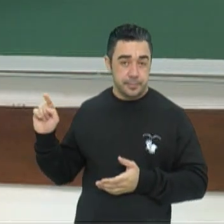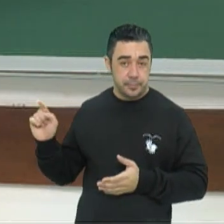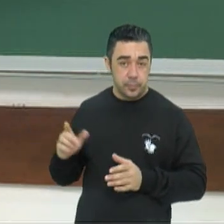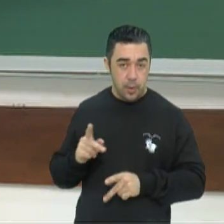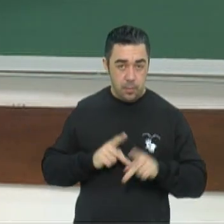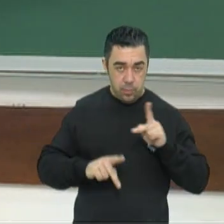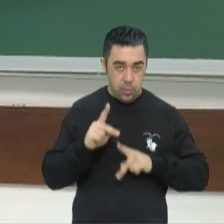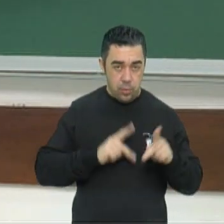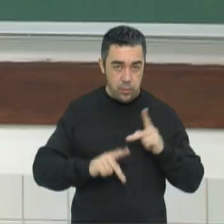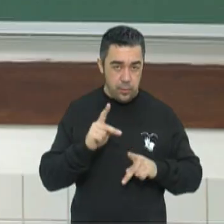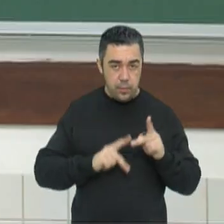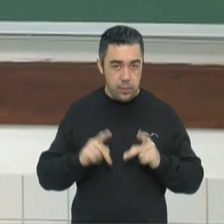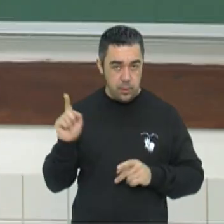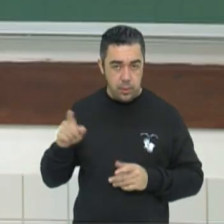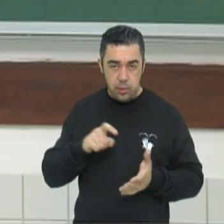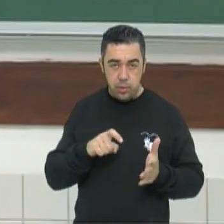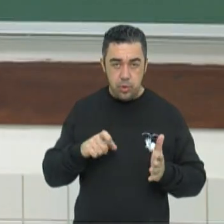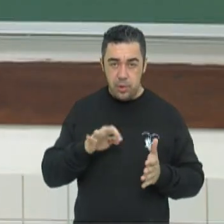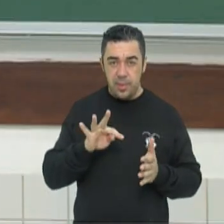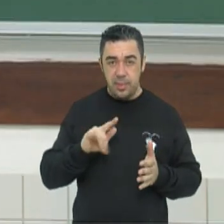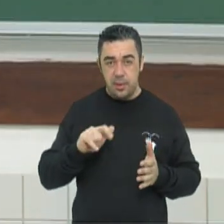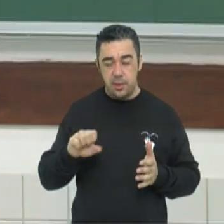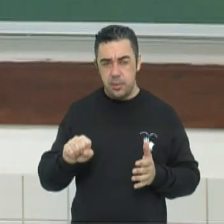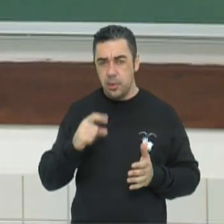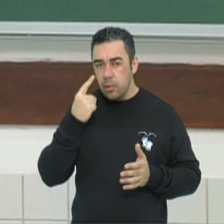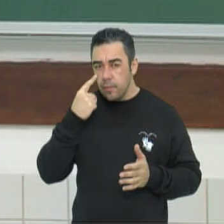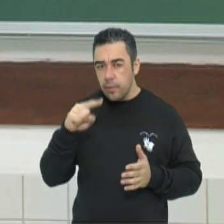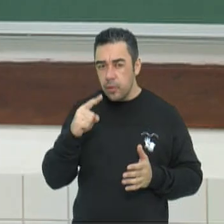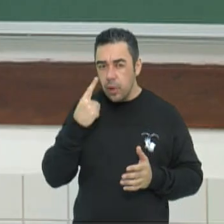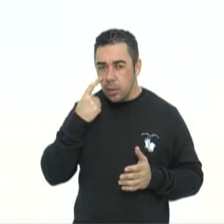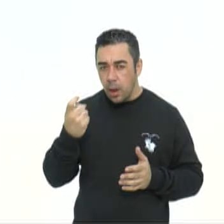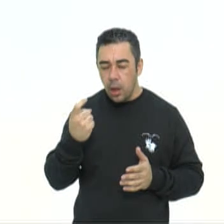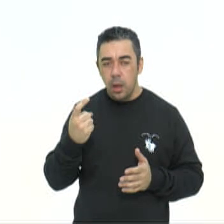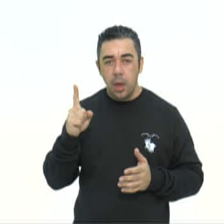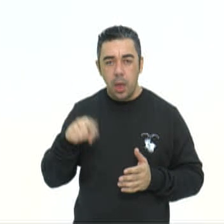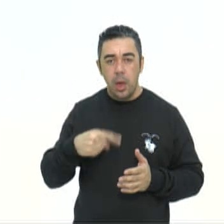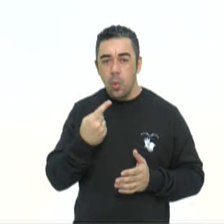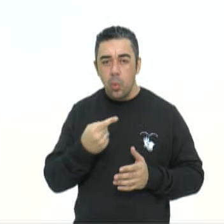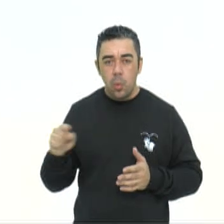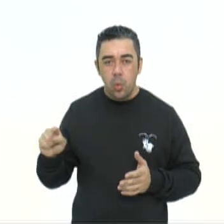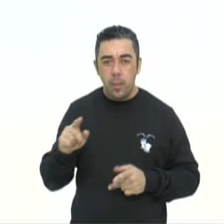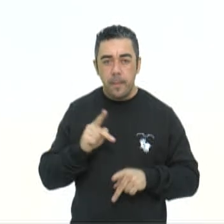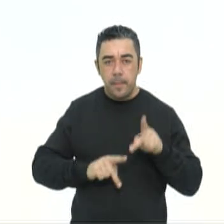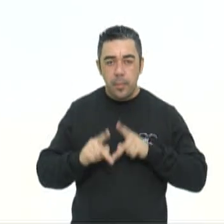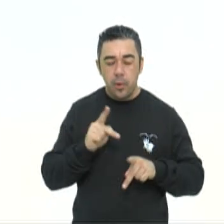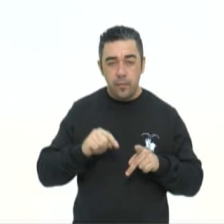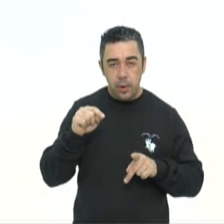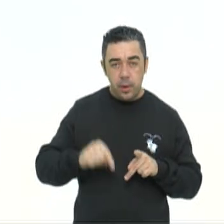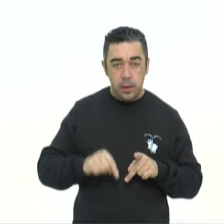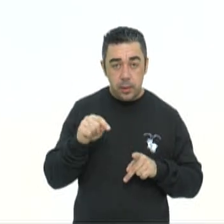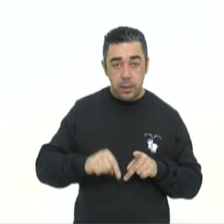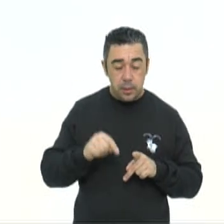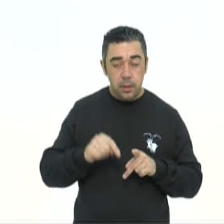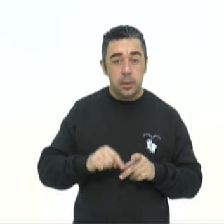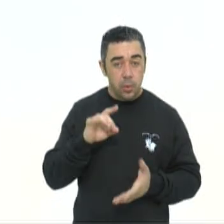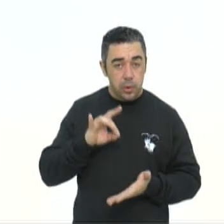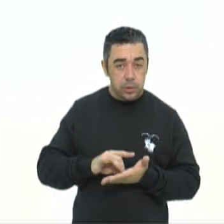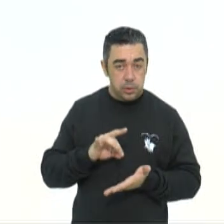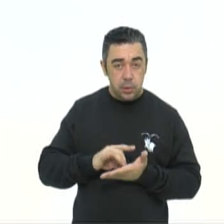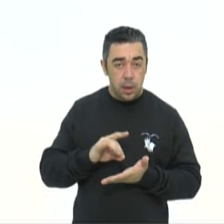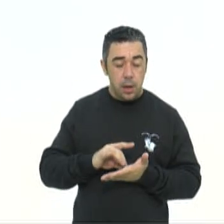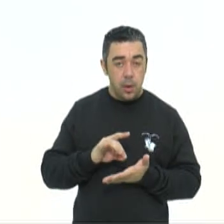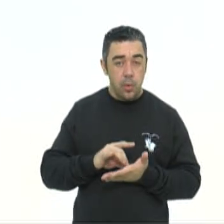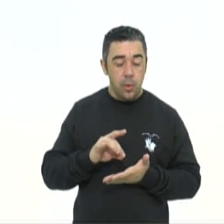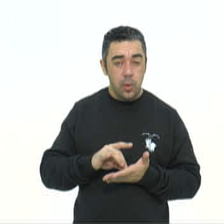esse povo, os Xetás, olha só que interessante, eles são os últimos povos originários do solo paranense a entrar em